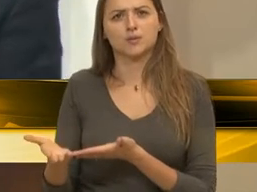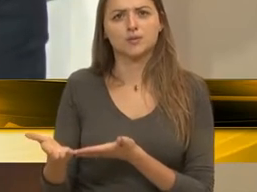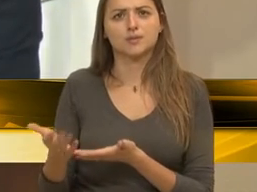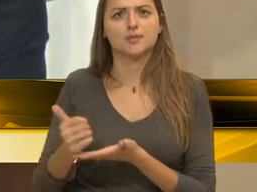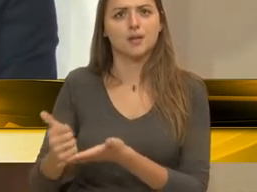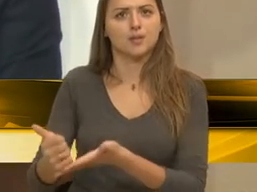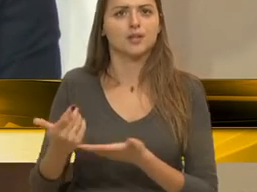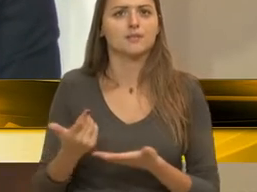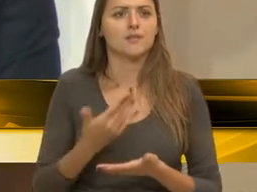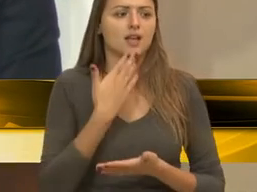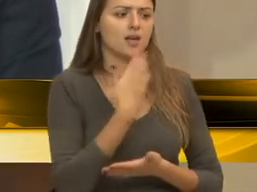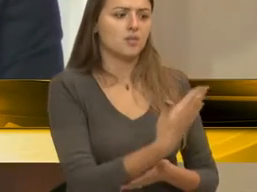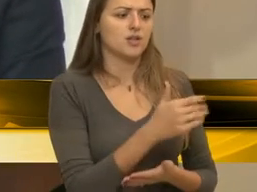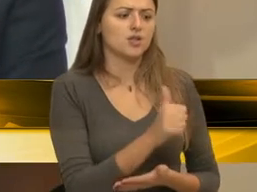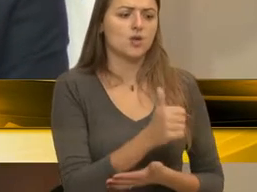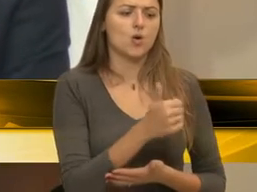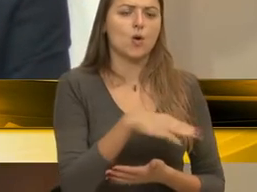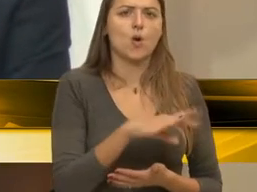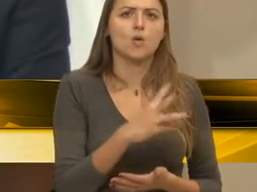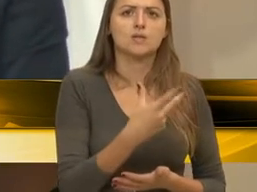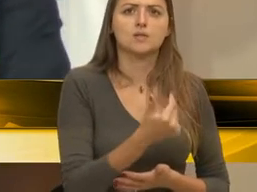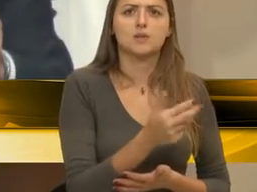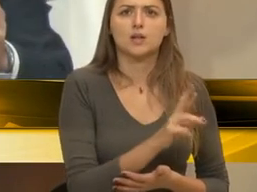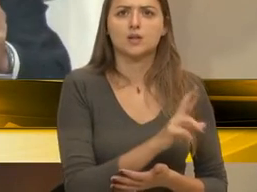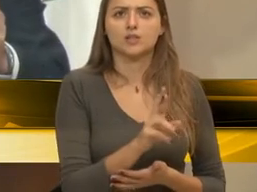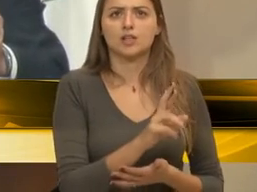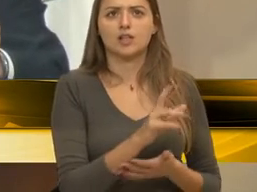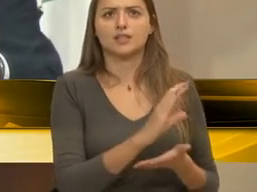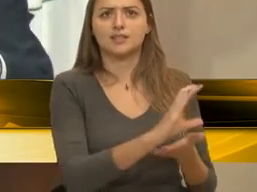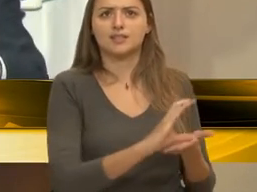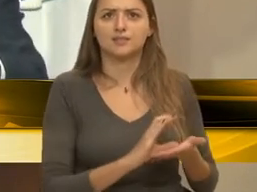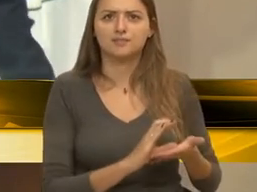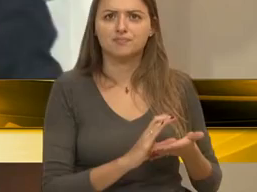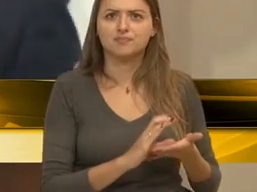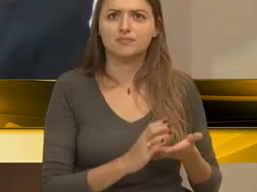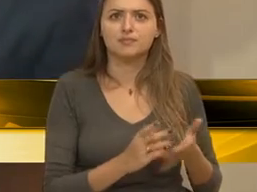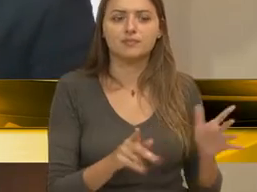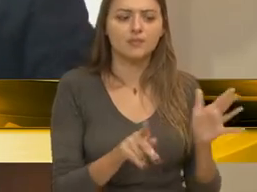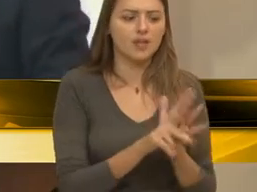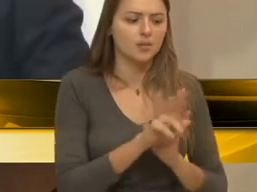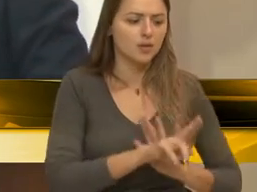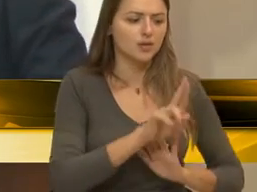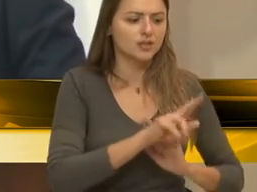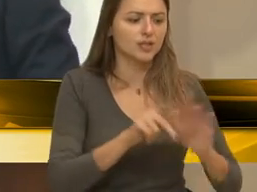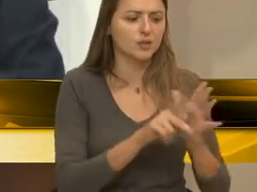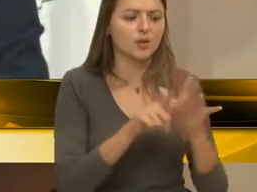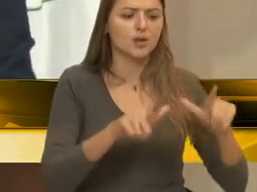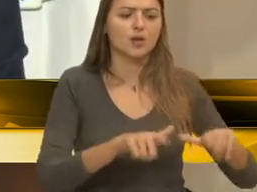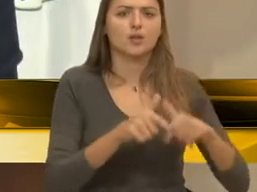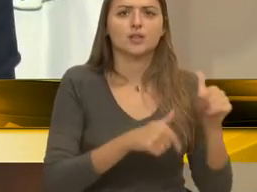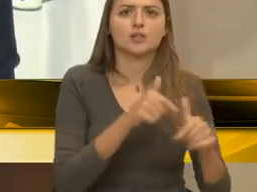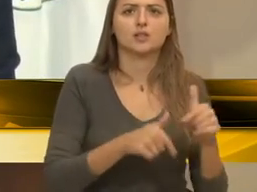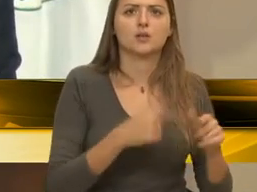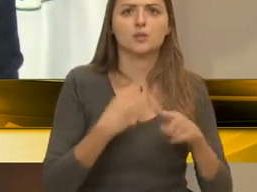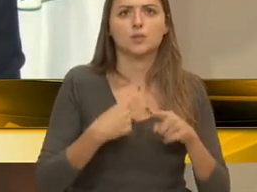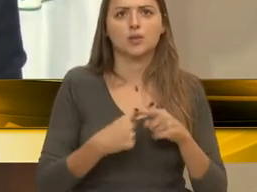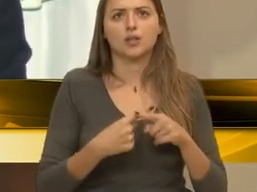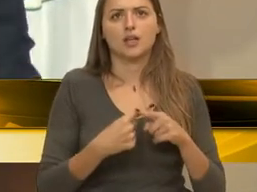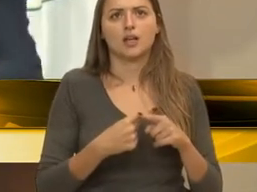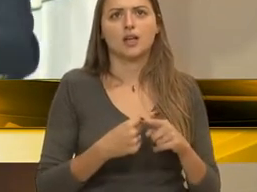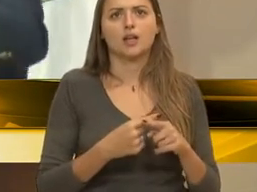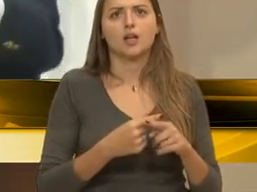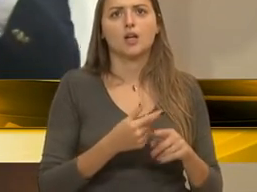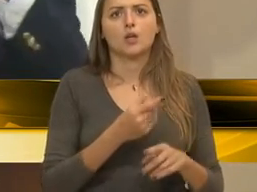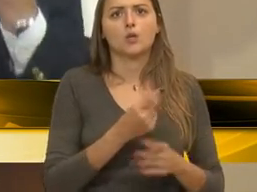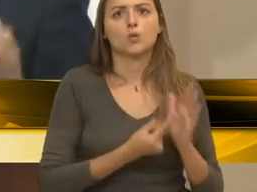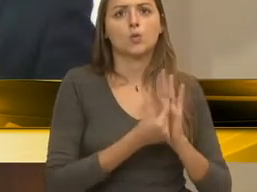E pedir 11 milhões para o seu gabinete, com 10% de reajuste, porque no orçamento anterior foi 10%, e